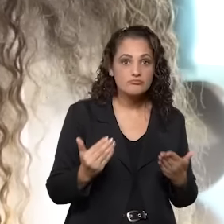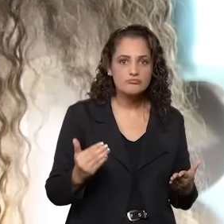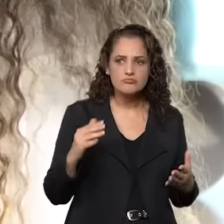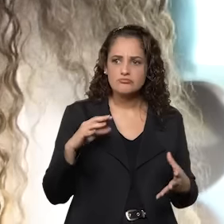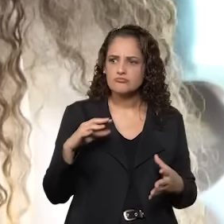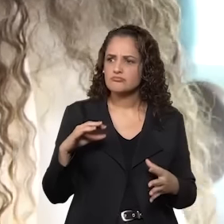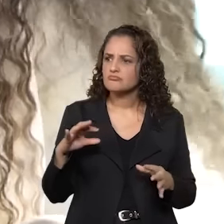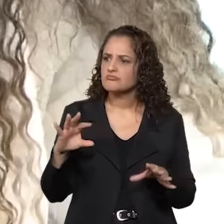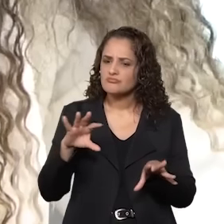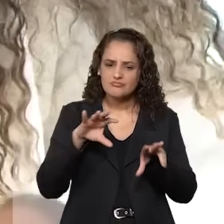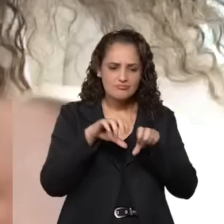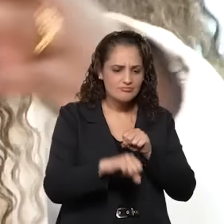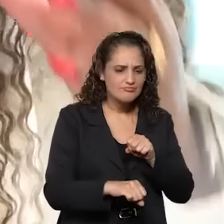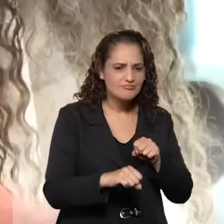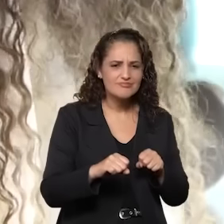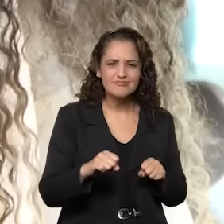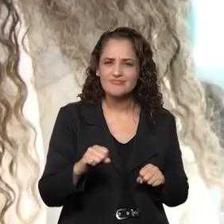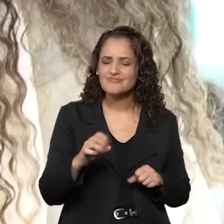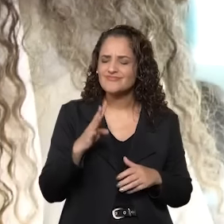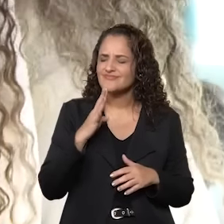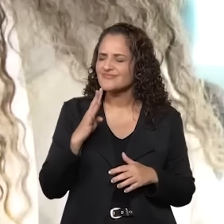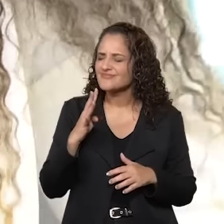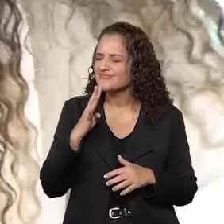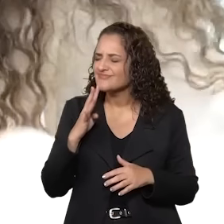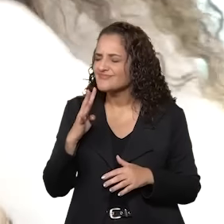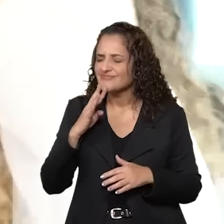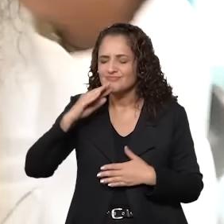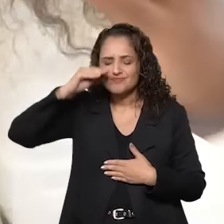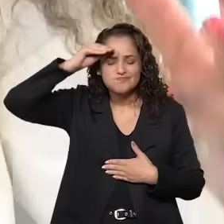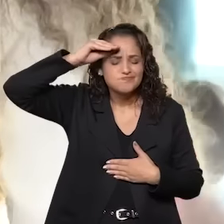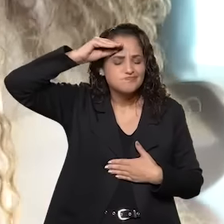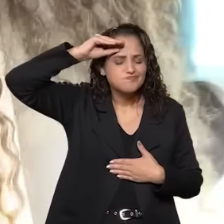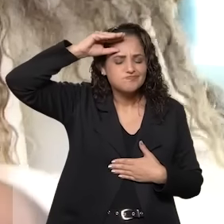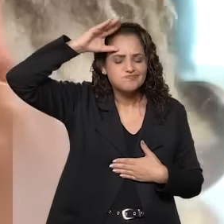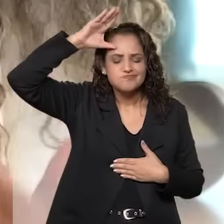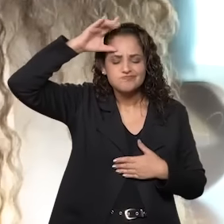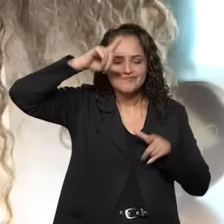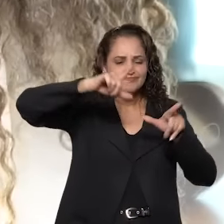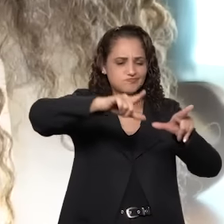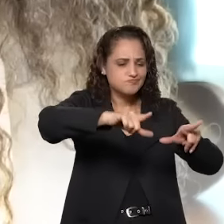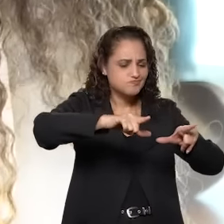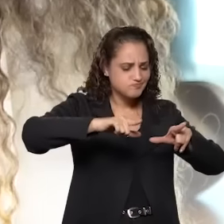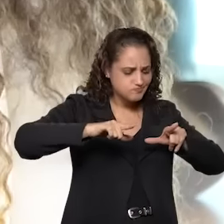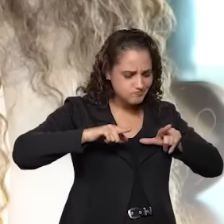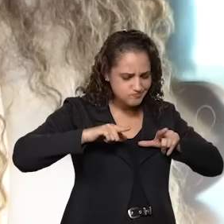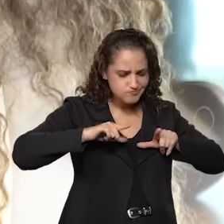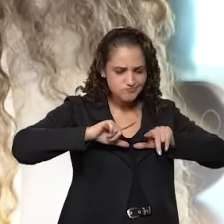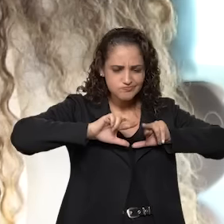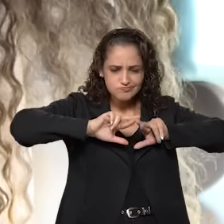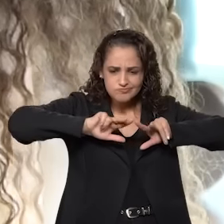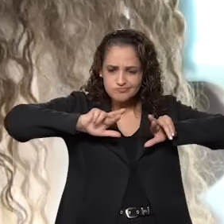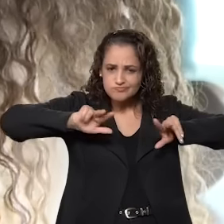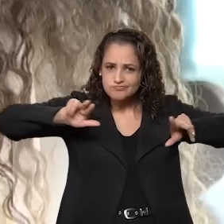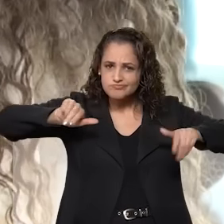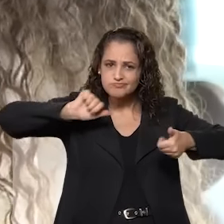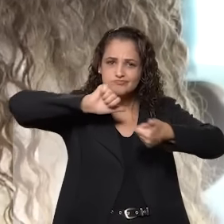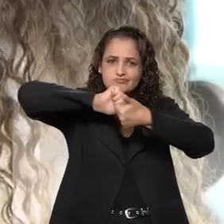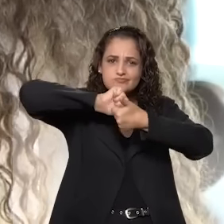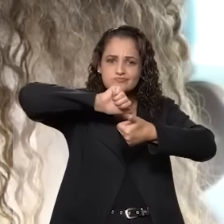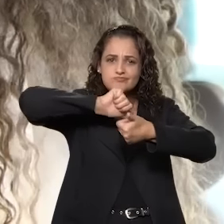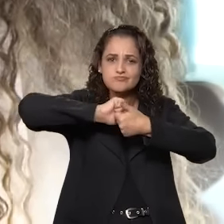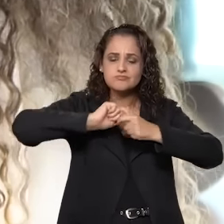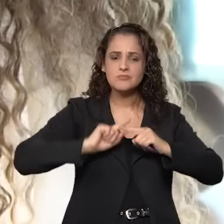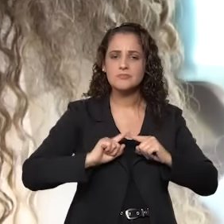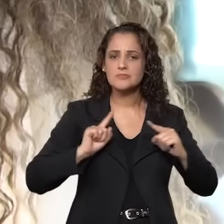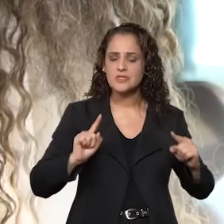conhecimento assim brilhando que não cabia dentro deles com certificação uma série de qualificações mas mas ainda assim